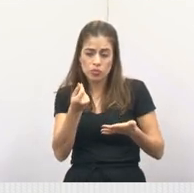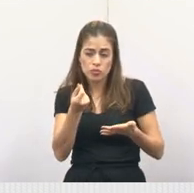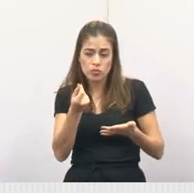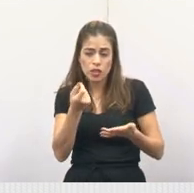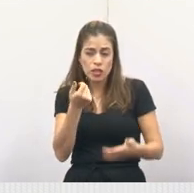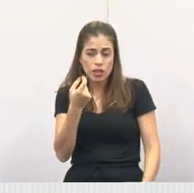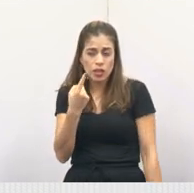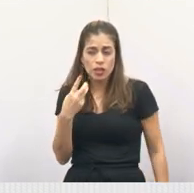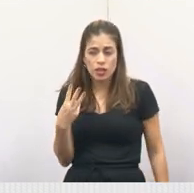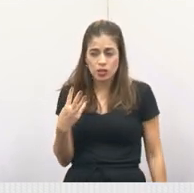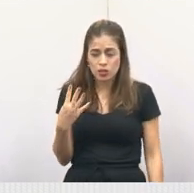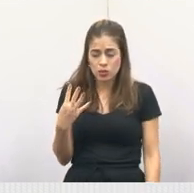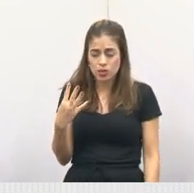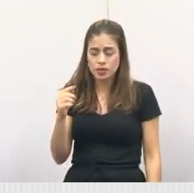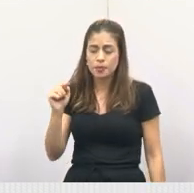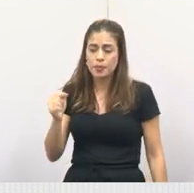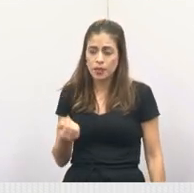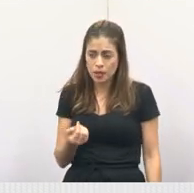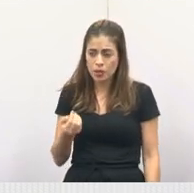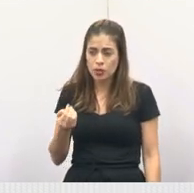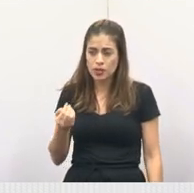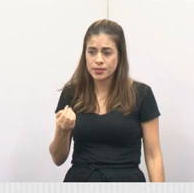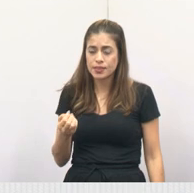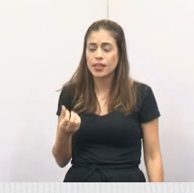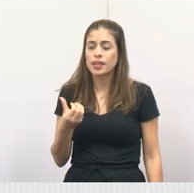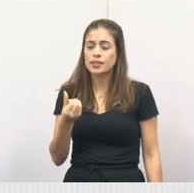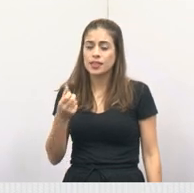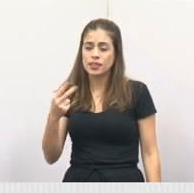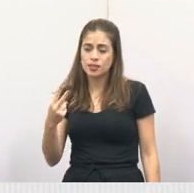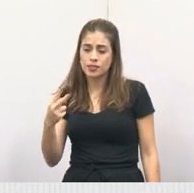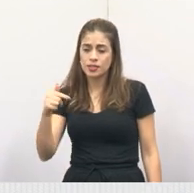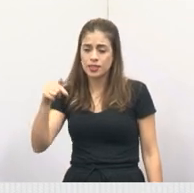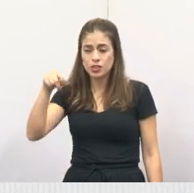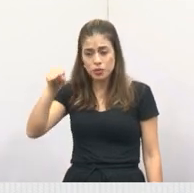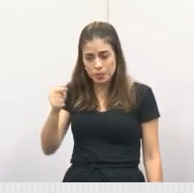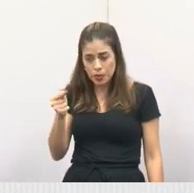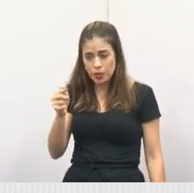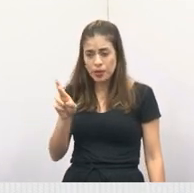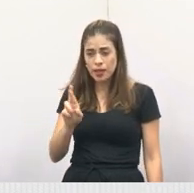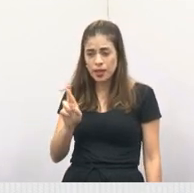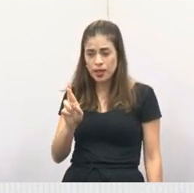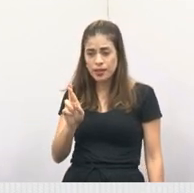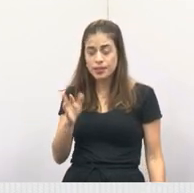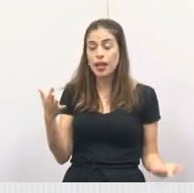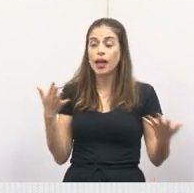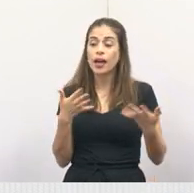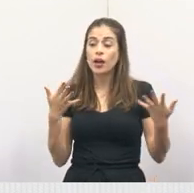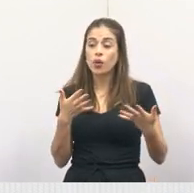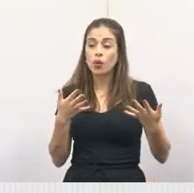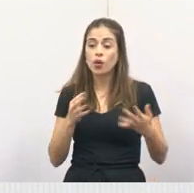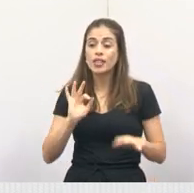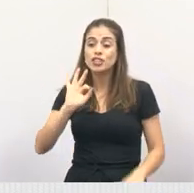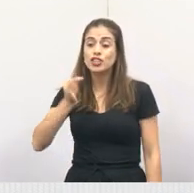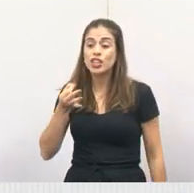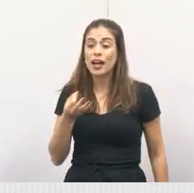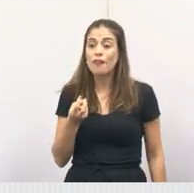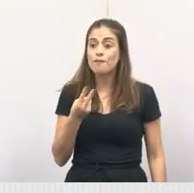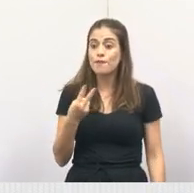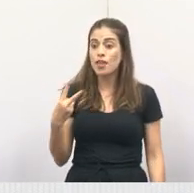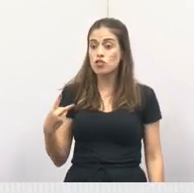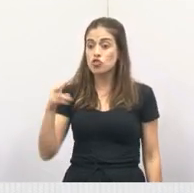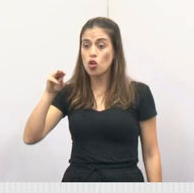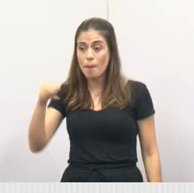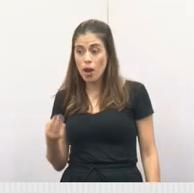previsto em 14 milhões e 627 mil reais essa obra hoje já pulou para 22 milhões